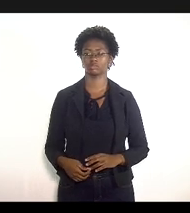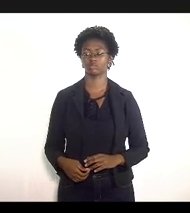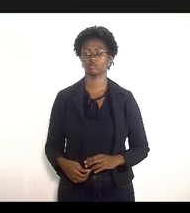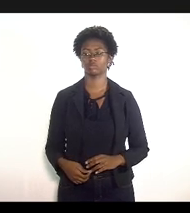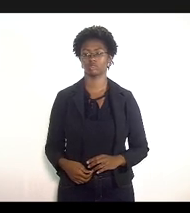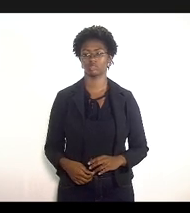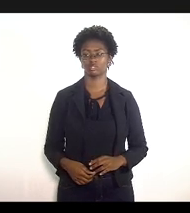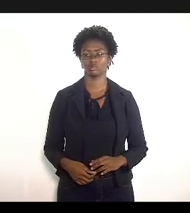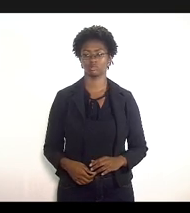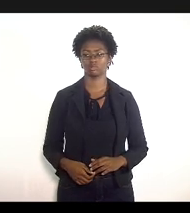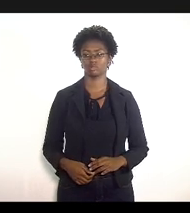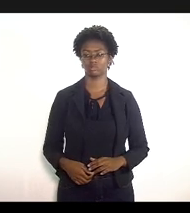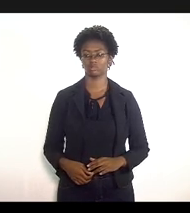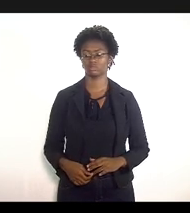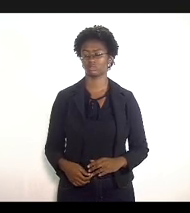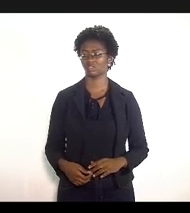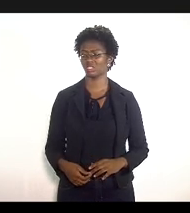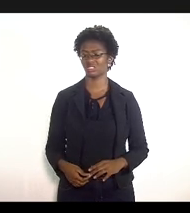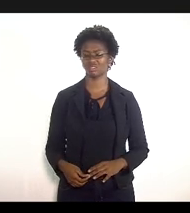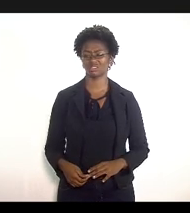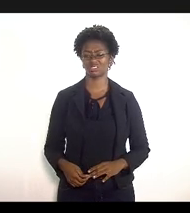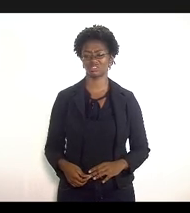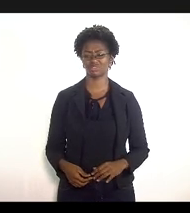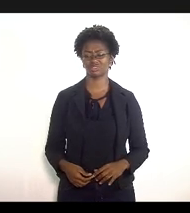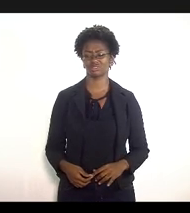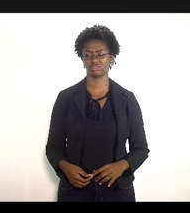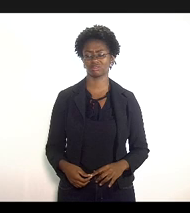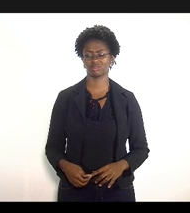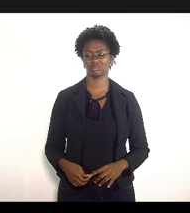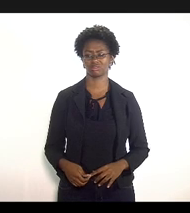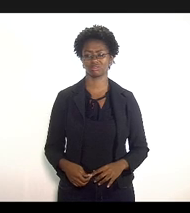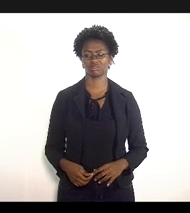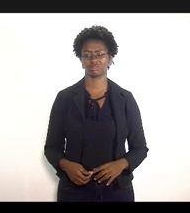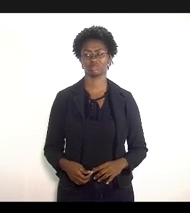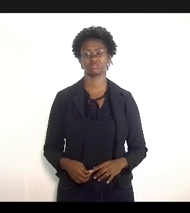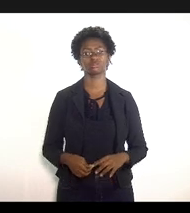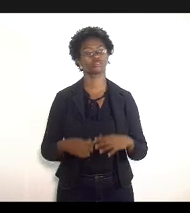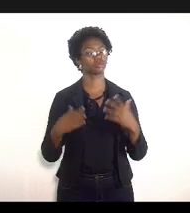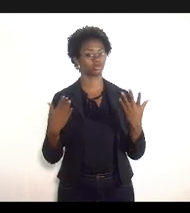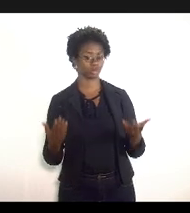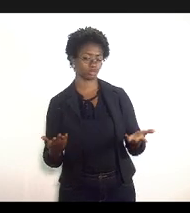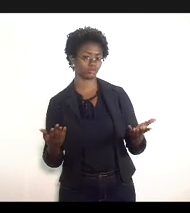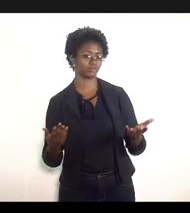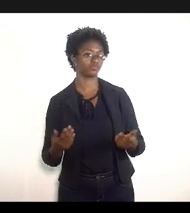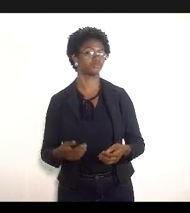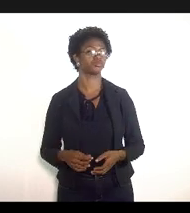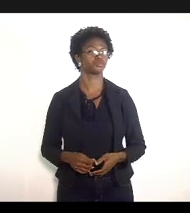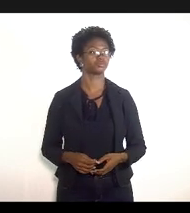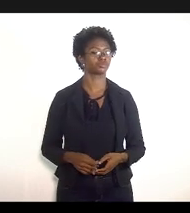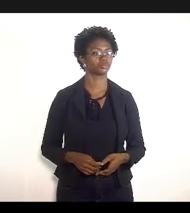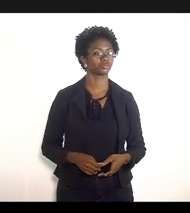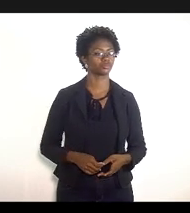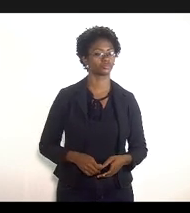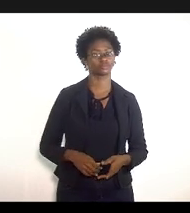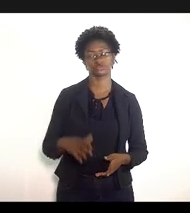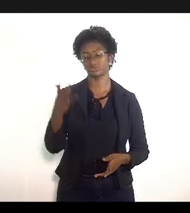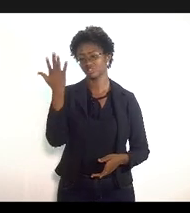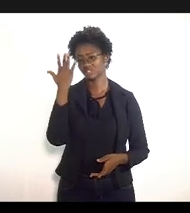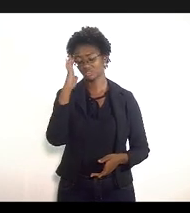Pode continuar, Lúcia de Pádua. Lúcia Pádua, então, acho que a